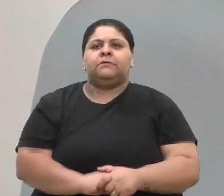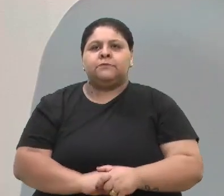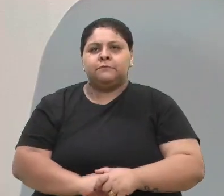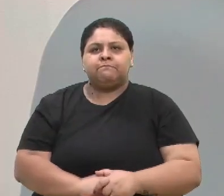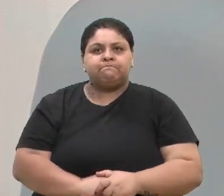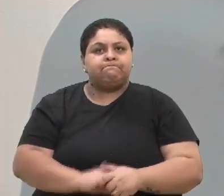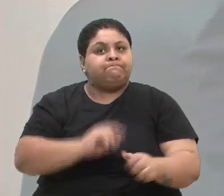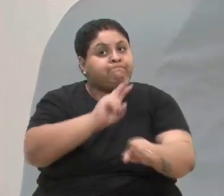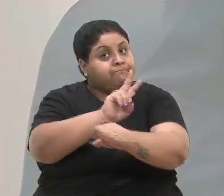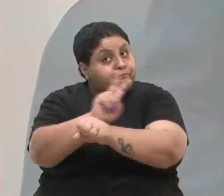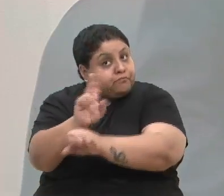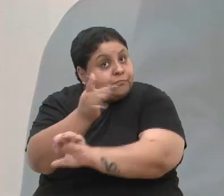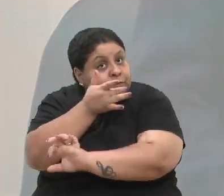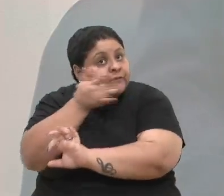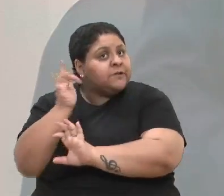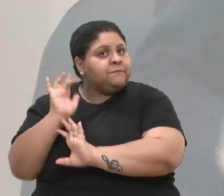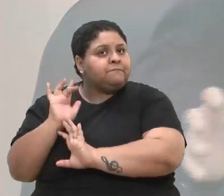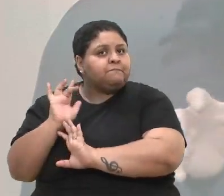cuidado com o fácil.